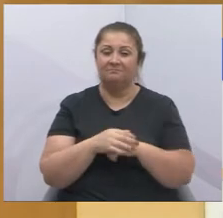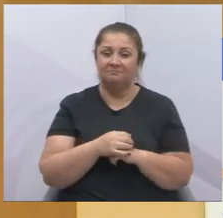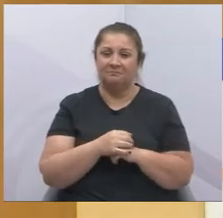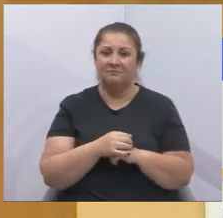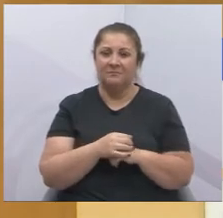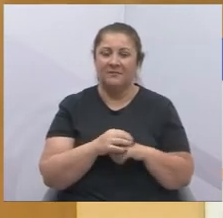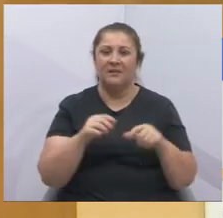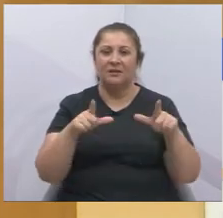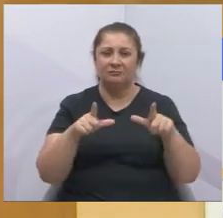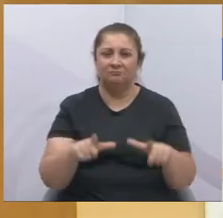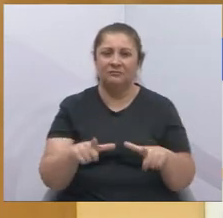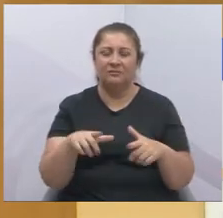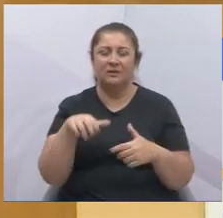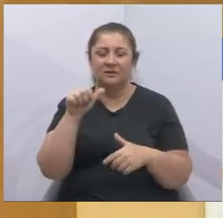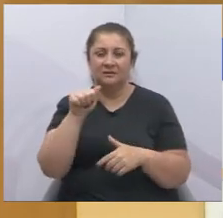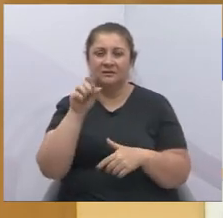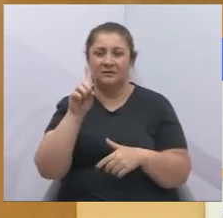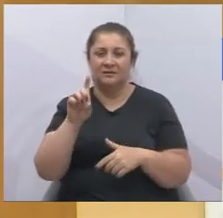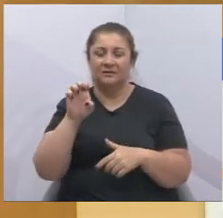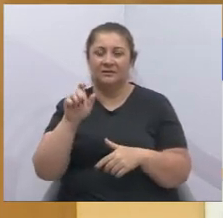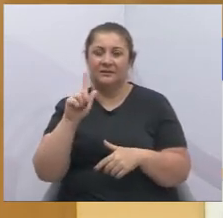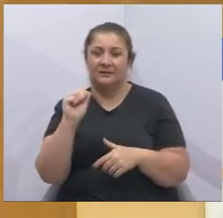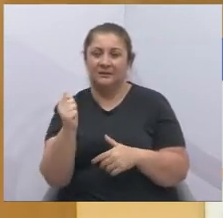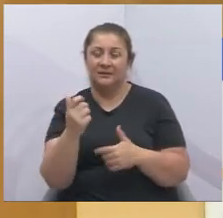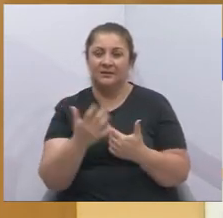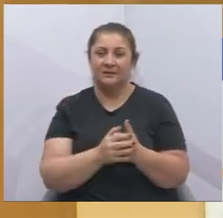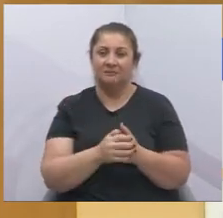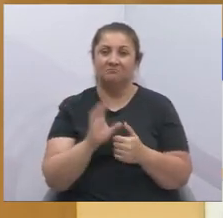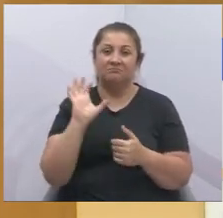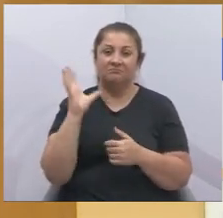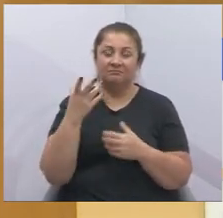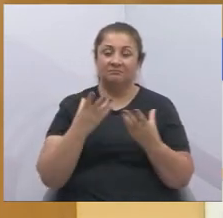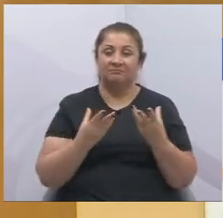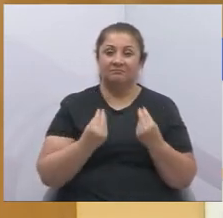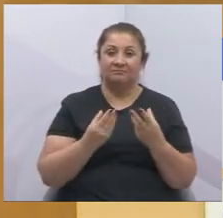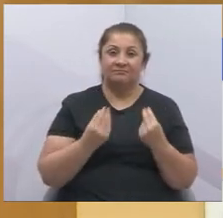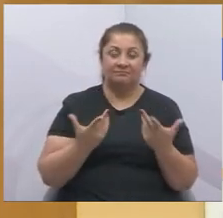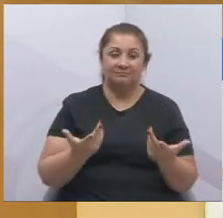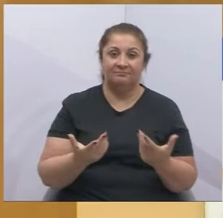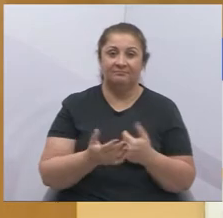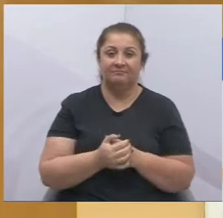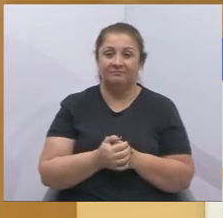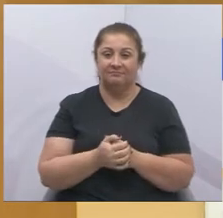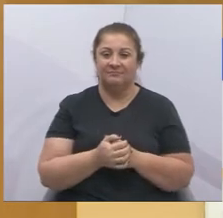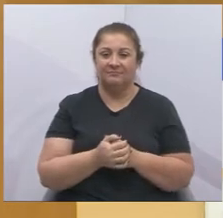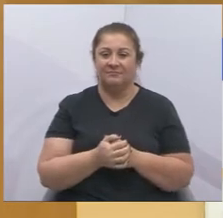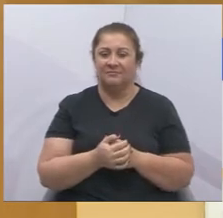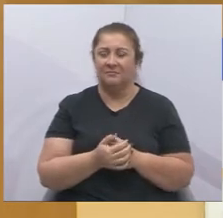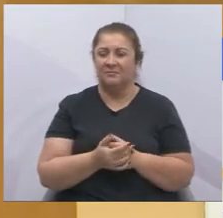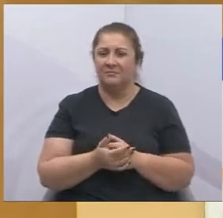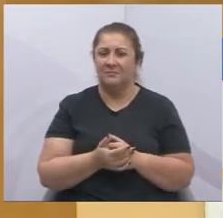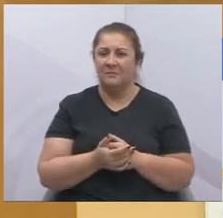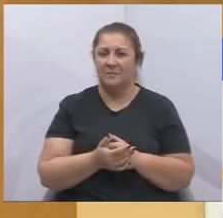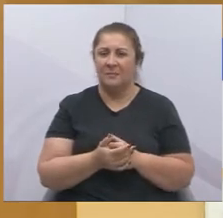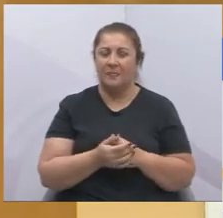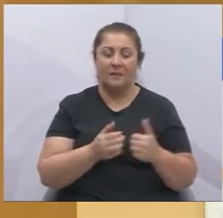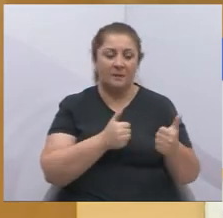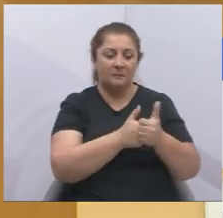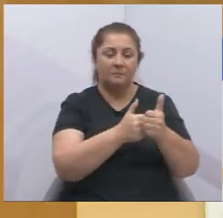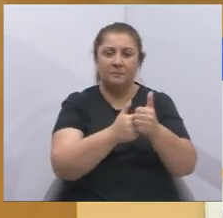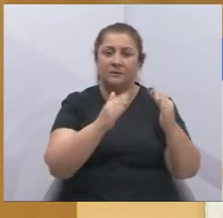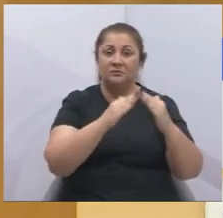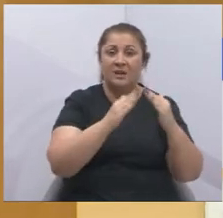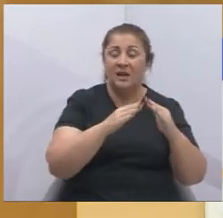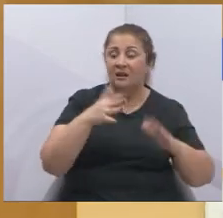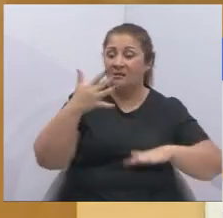estabelecimentos identificados como adegas que funcionam, em muitos casos, sem a devida autorização legal, em residências, garagem